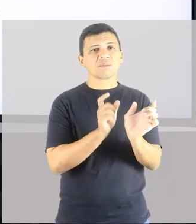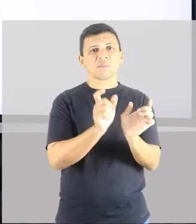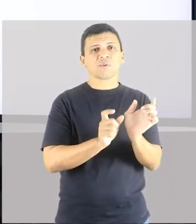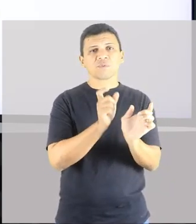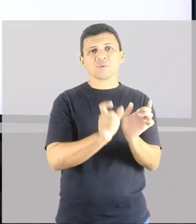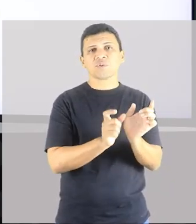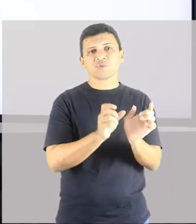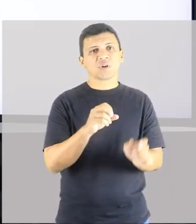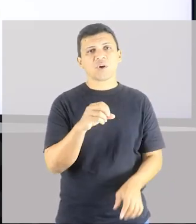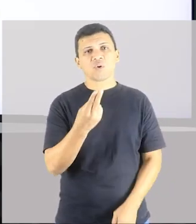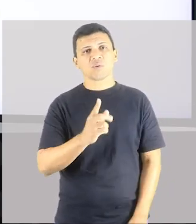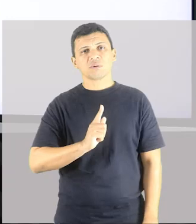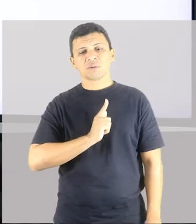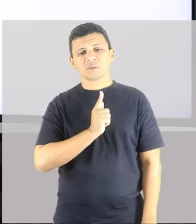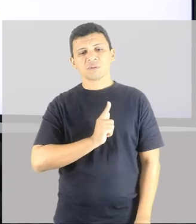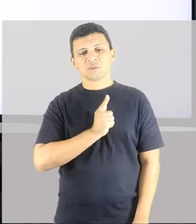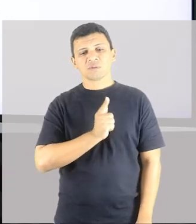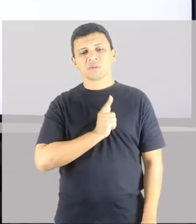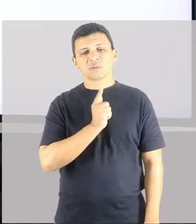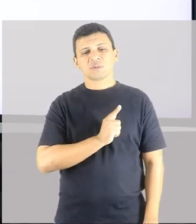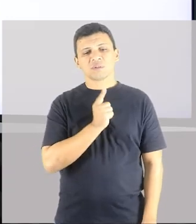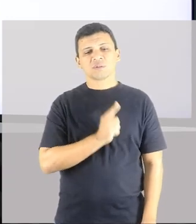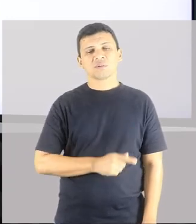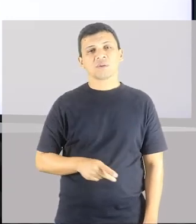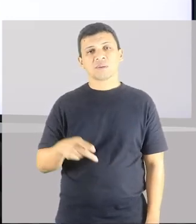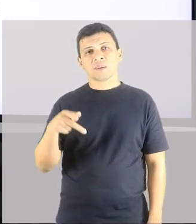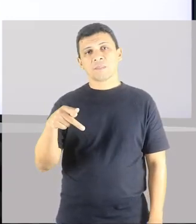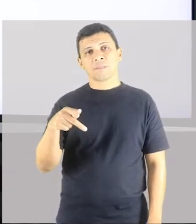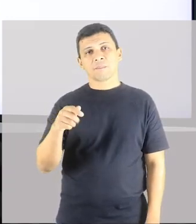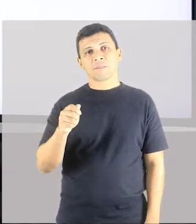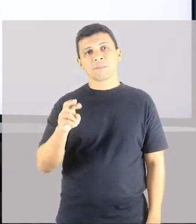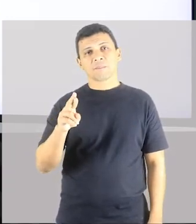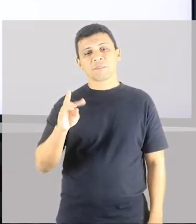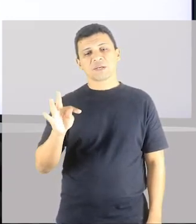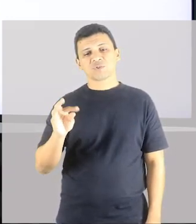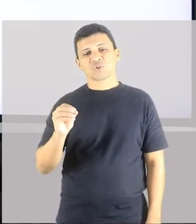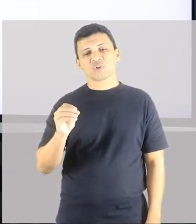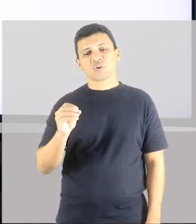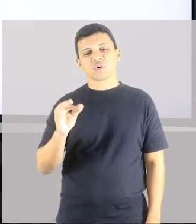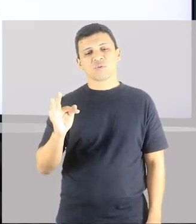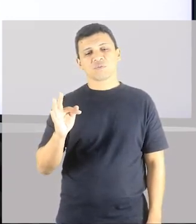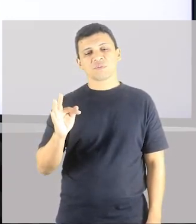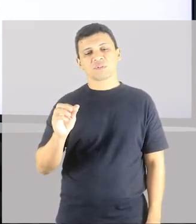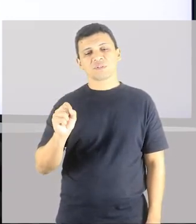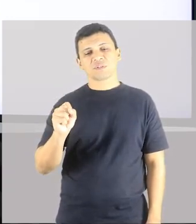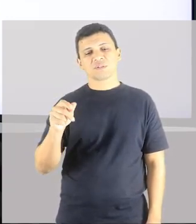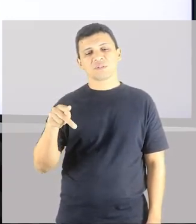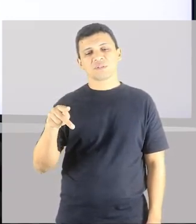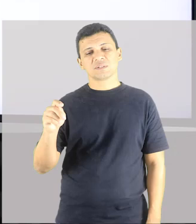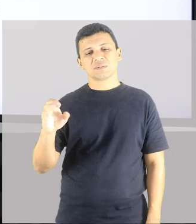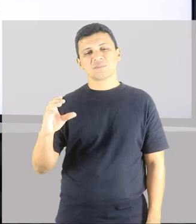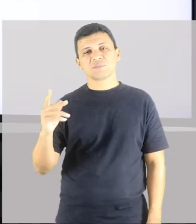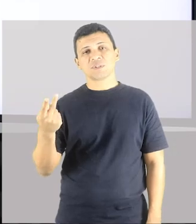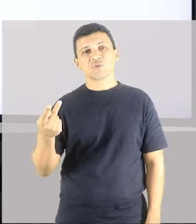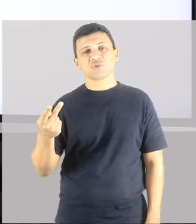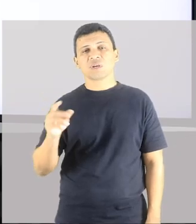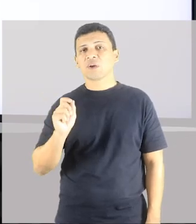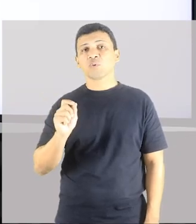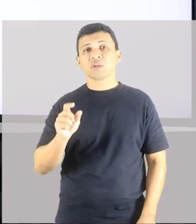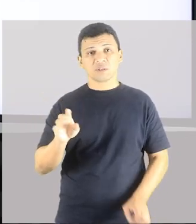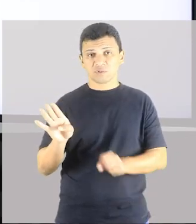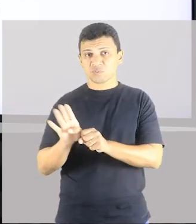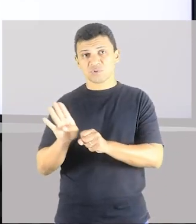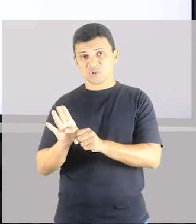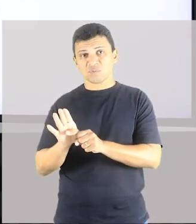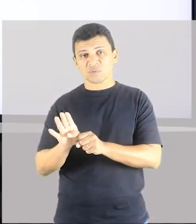classe gramatical é esse part of speech, parte do discurso, que essa palavra pertence? Então, é um substantivo, um